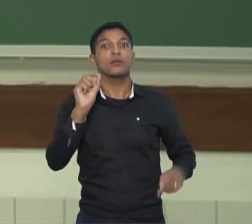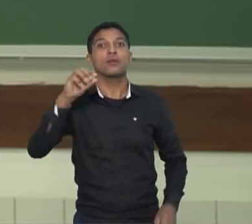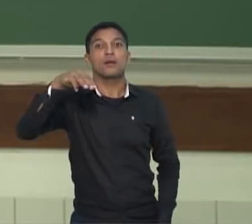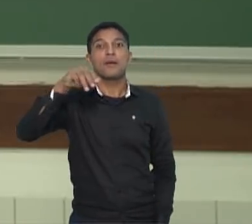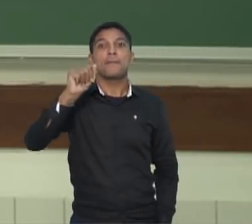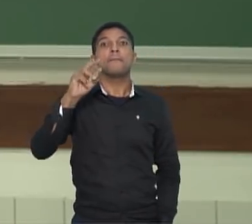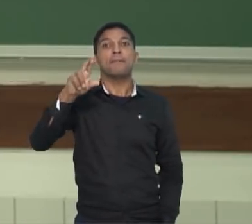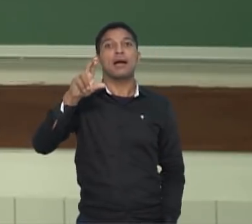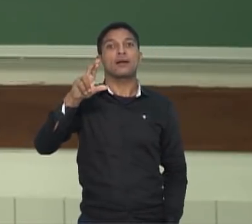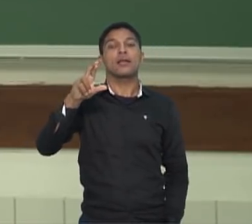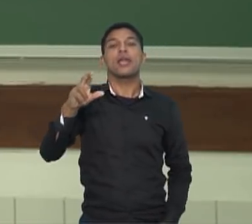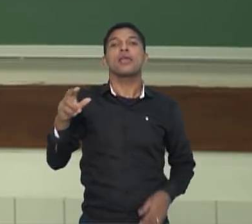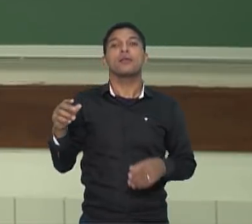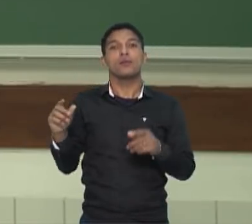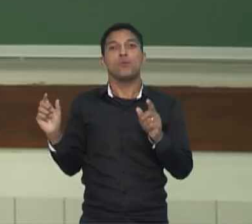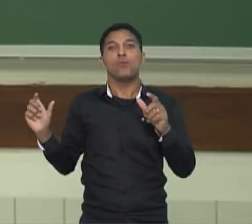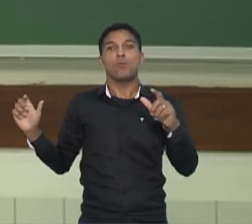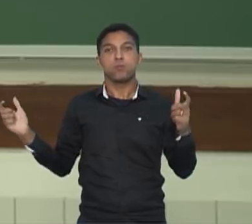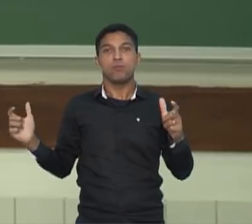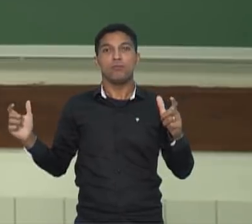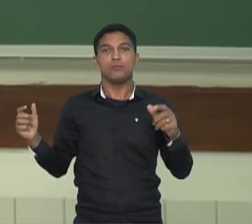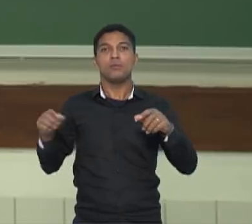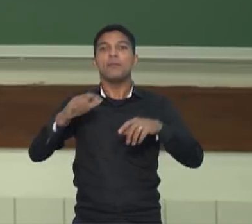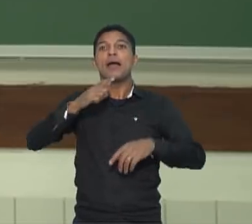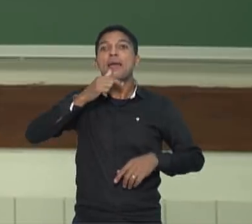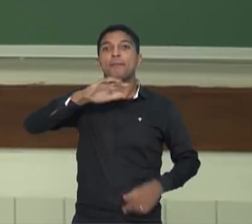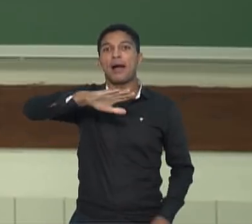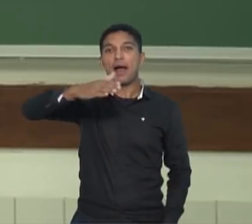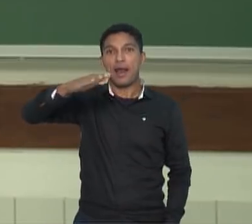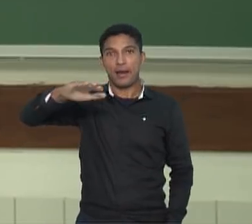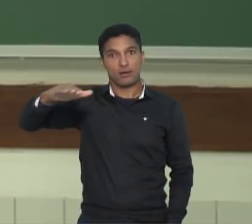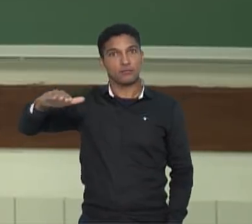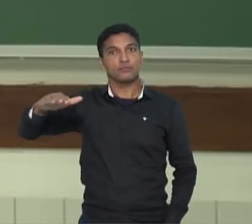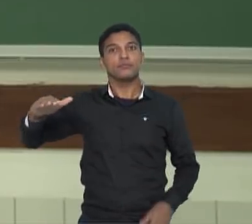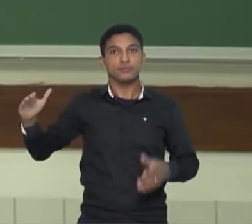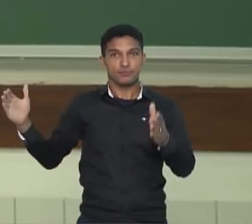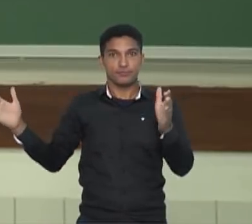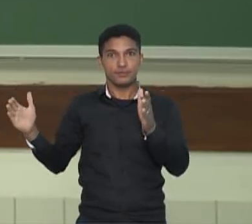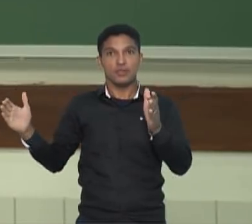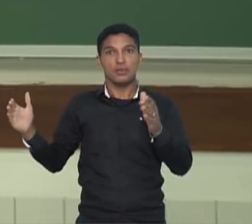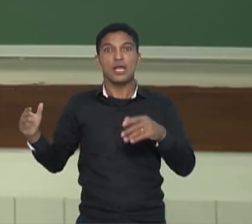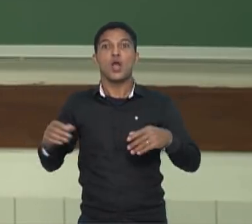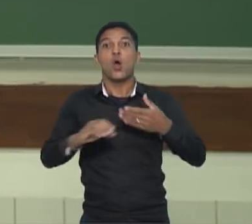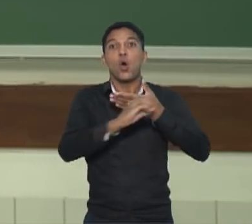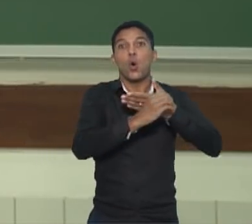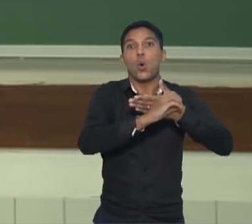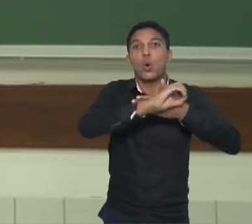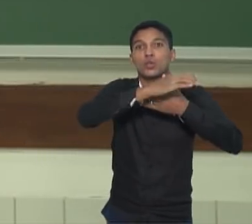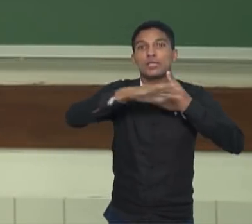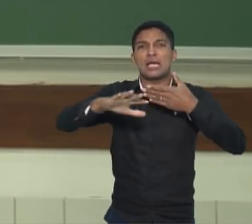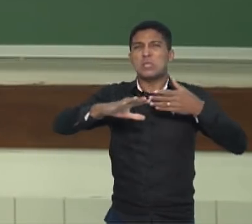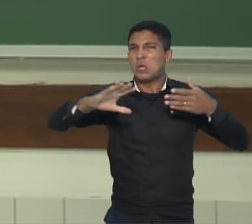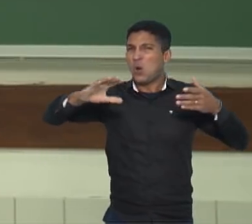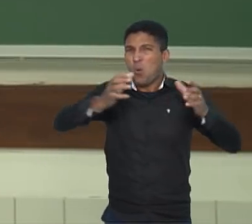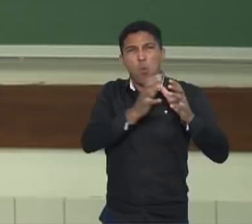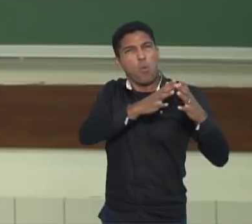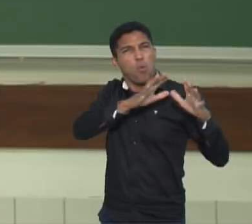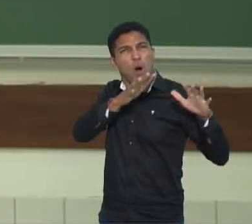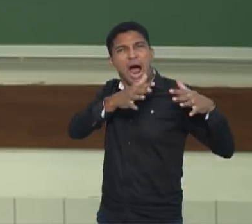geralmente contornados pelo continente, formando, digamos,